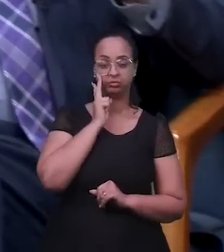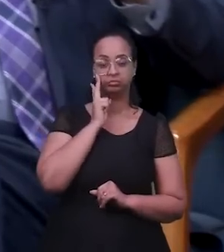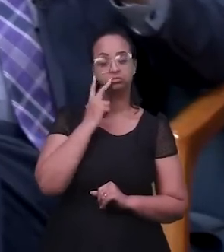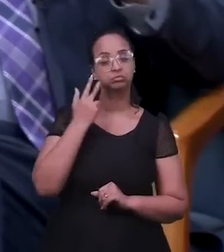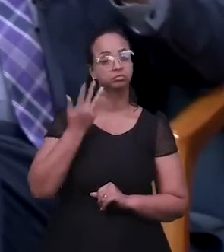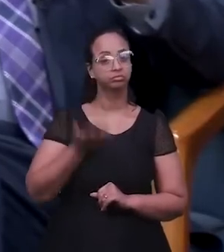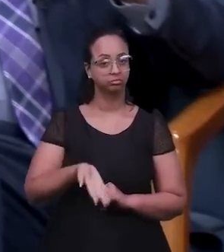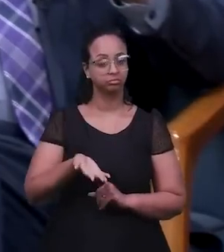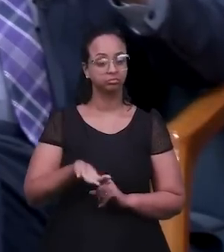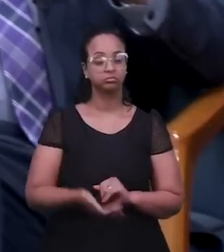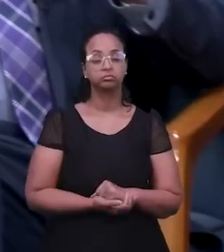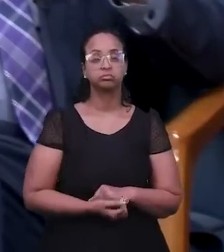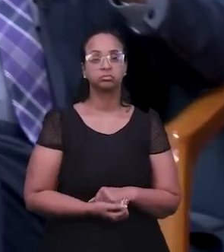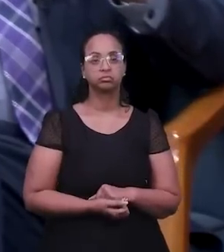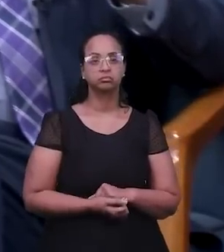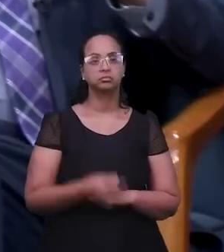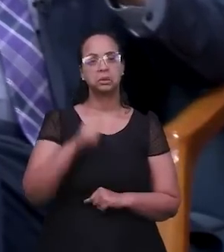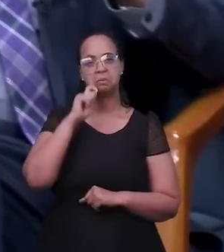vinho.